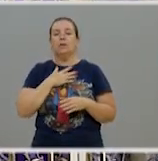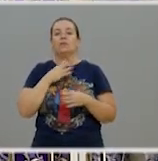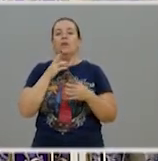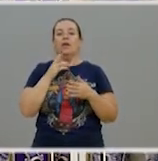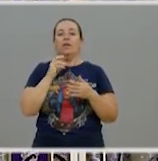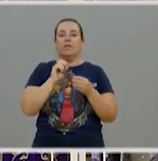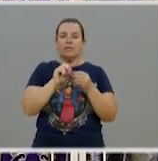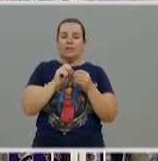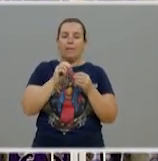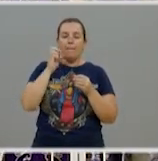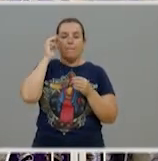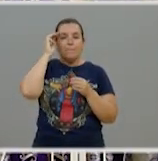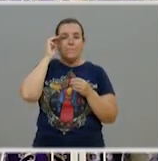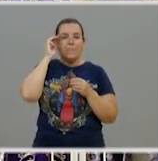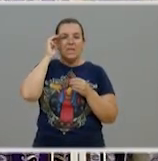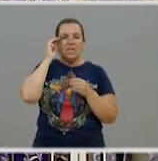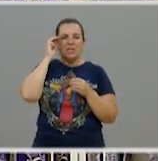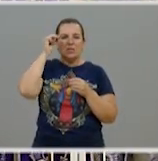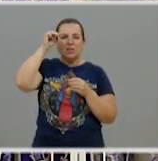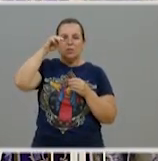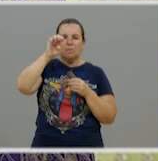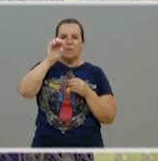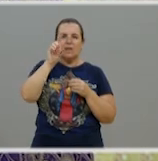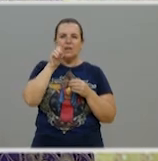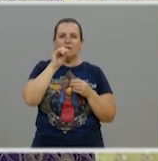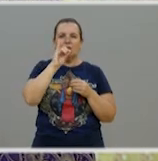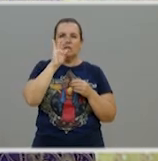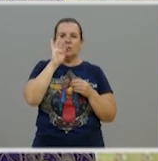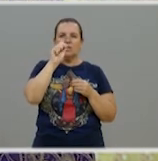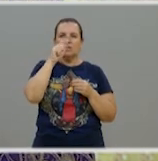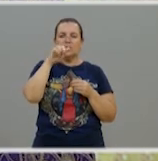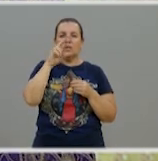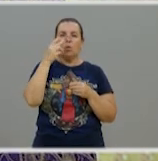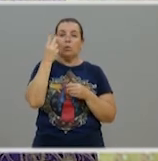sei, 2 minutos de meditação.